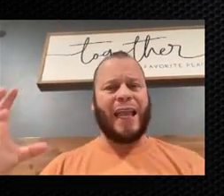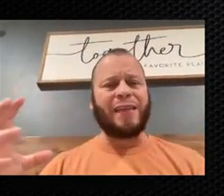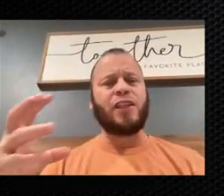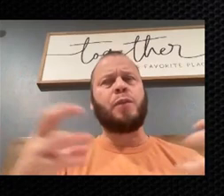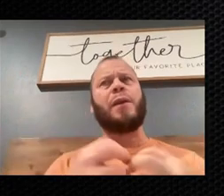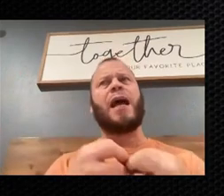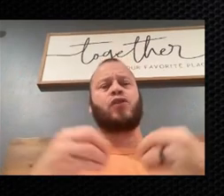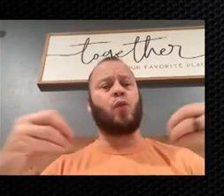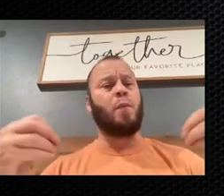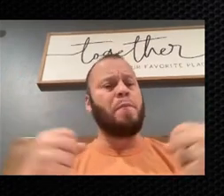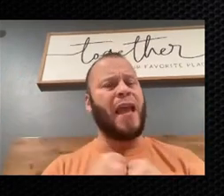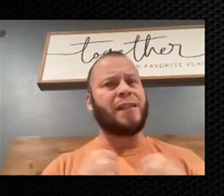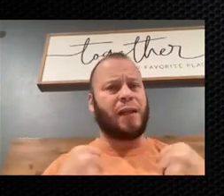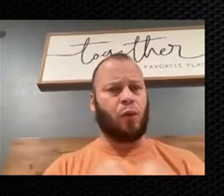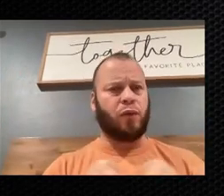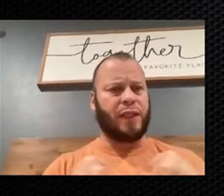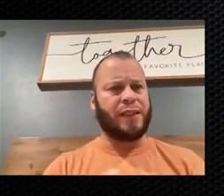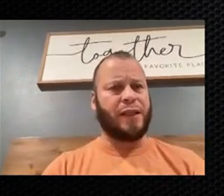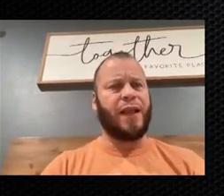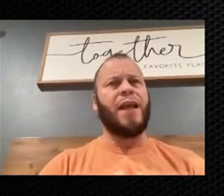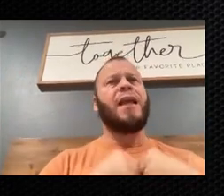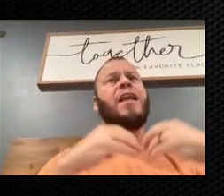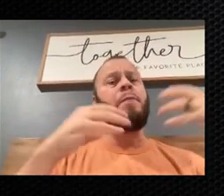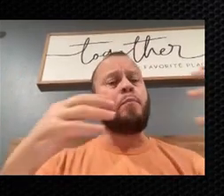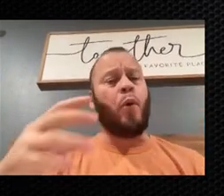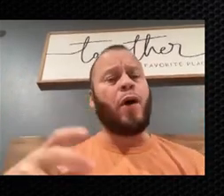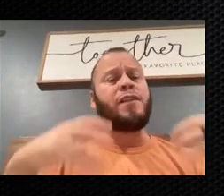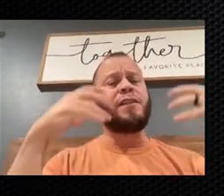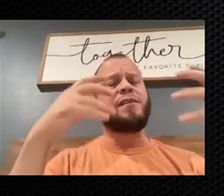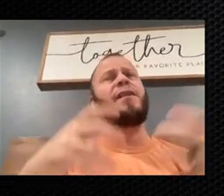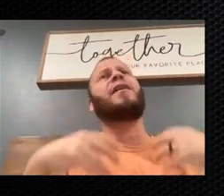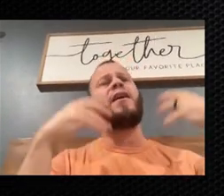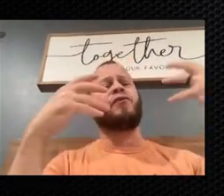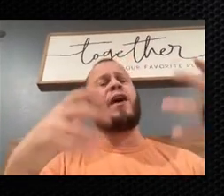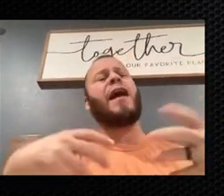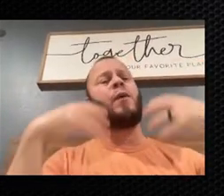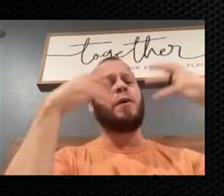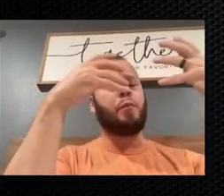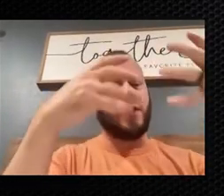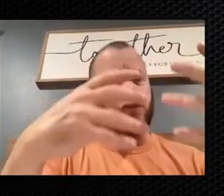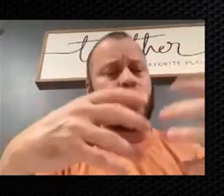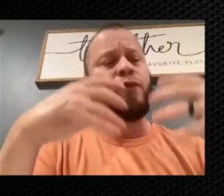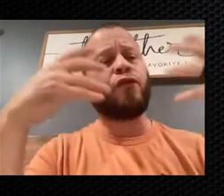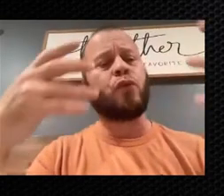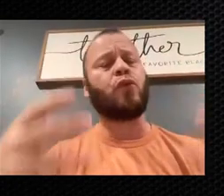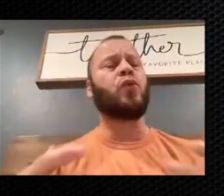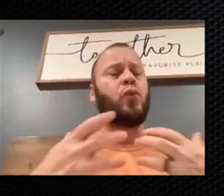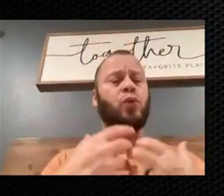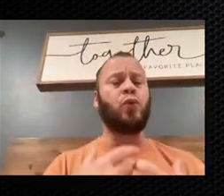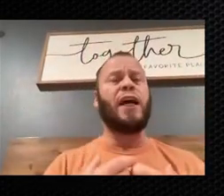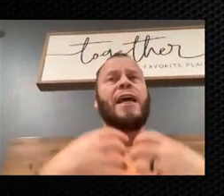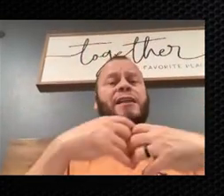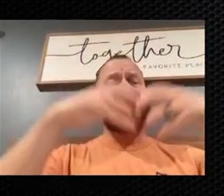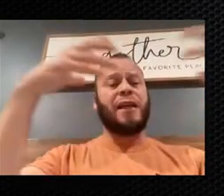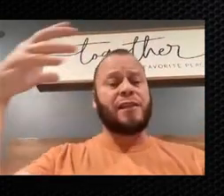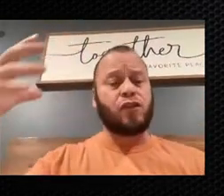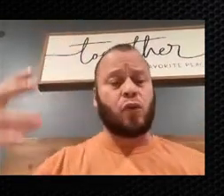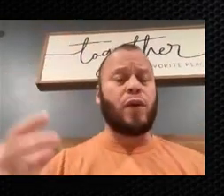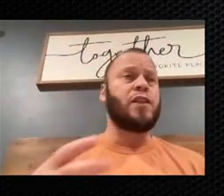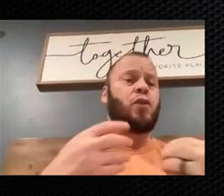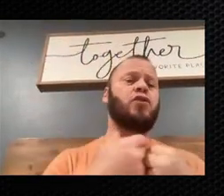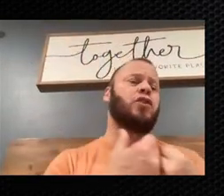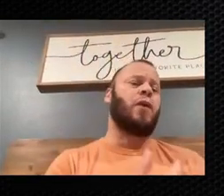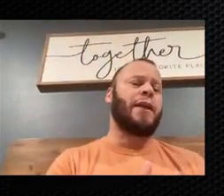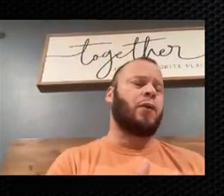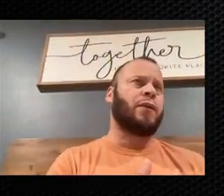a queda de braço começa a acontecer e pode sim levar a um impeachment futuro do Lula se